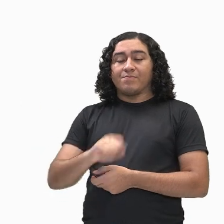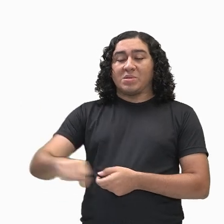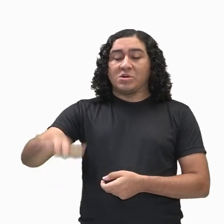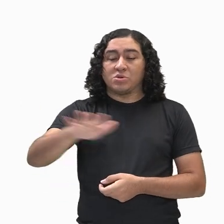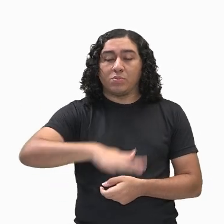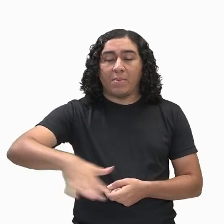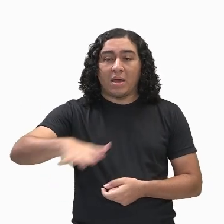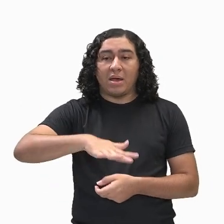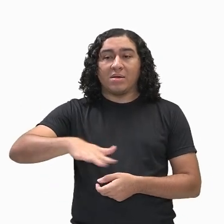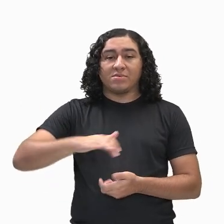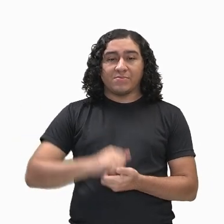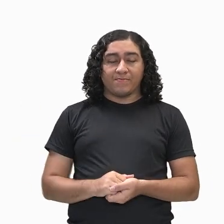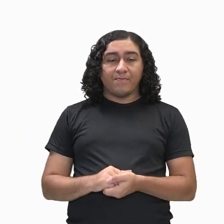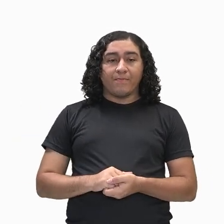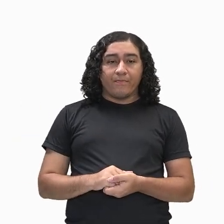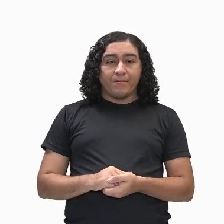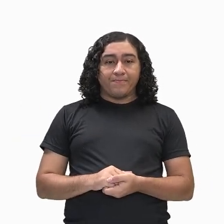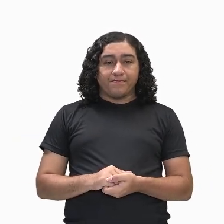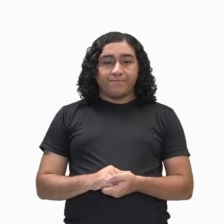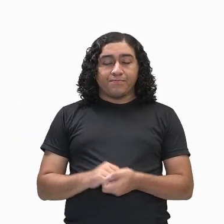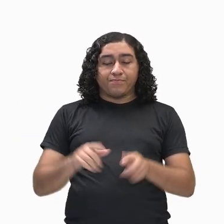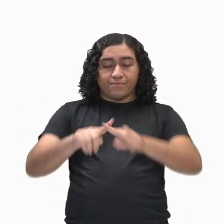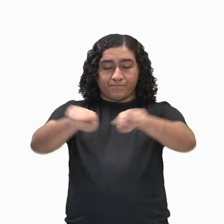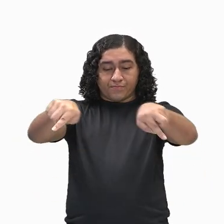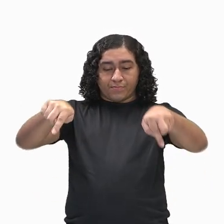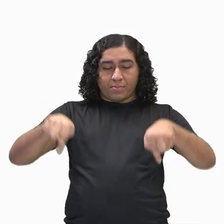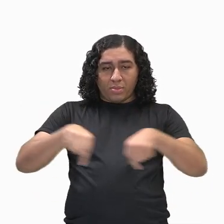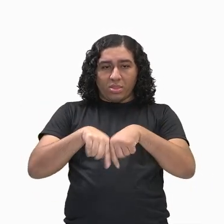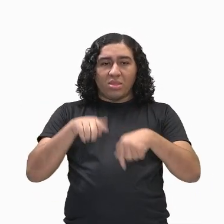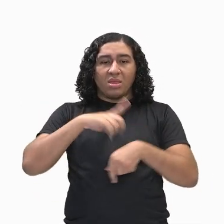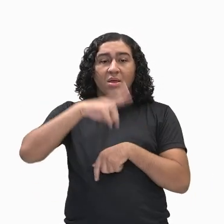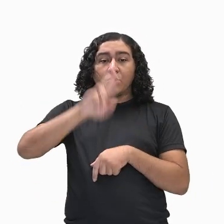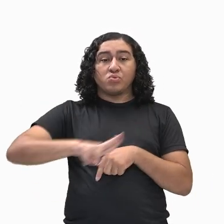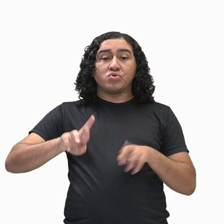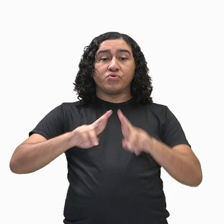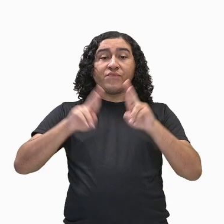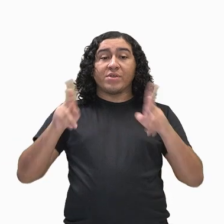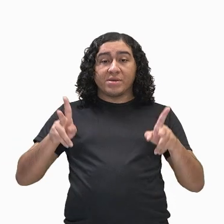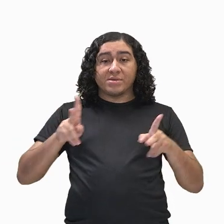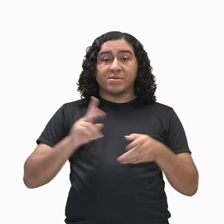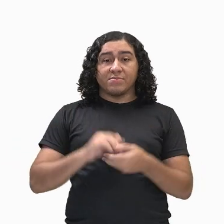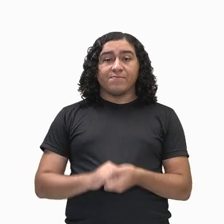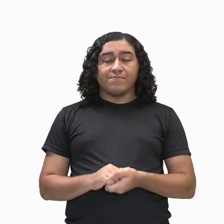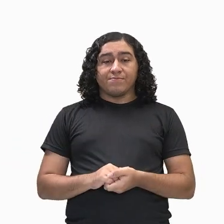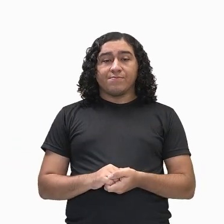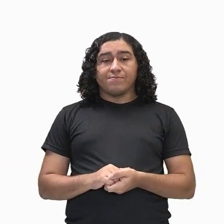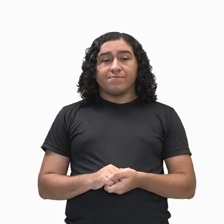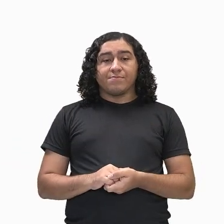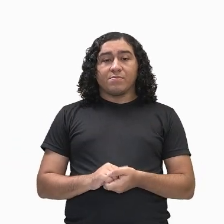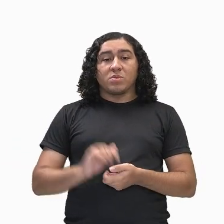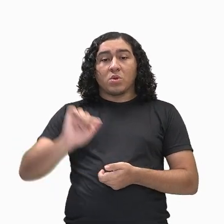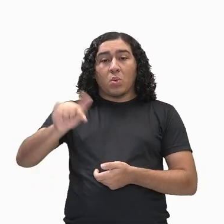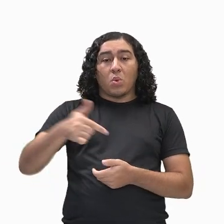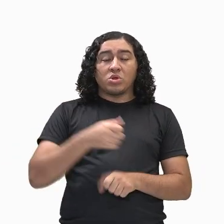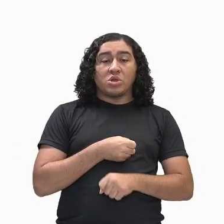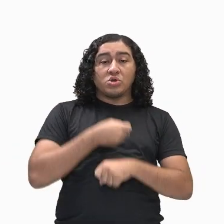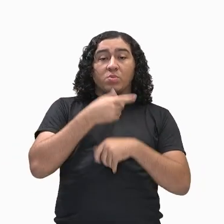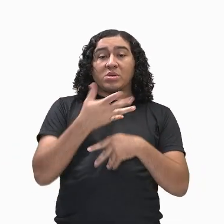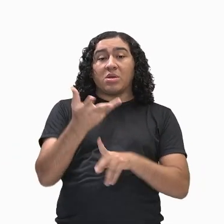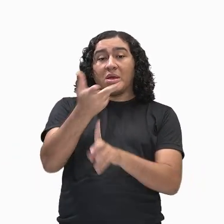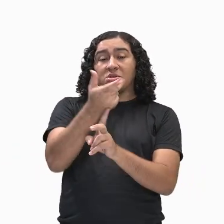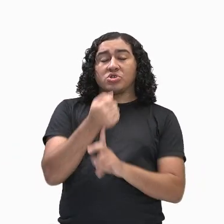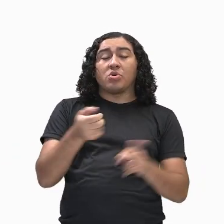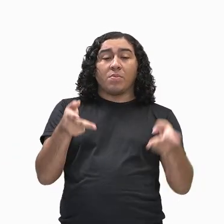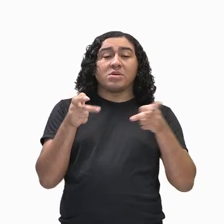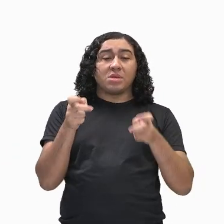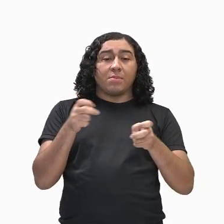que ocupa o espaço de uma forma diferente, mais uma obra aqui, e